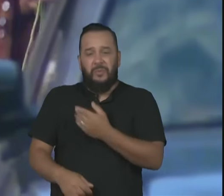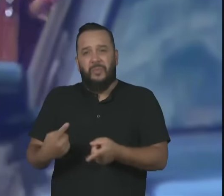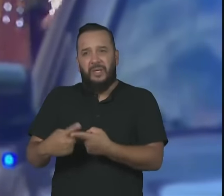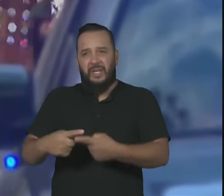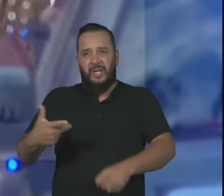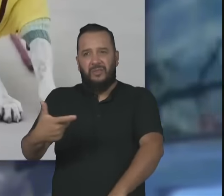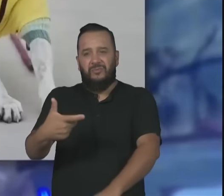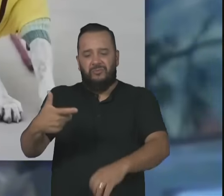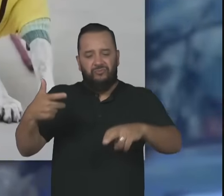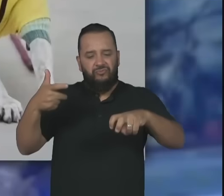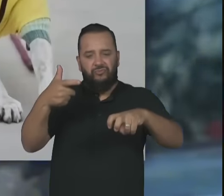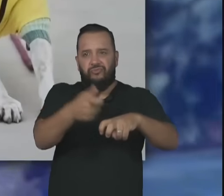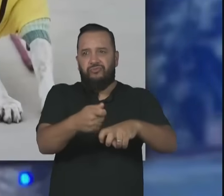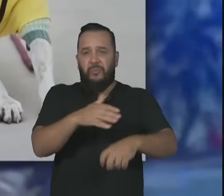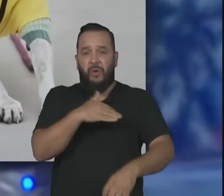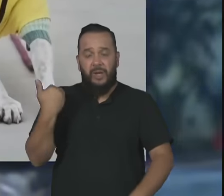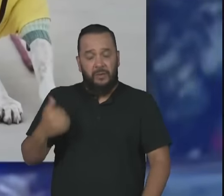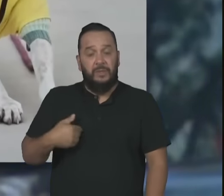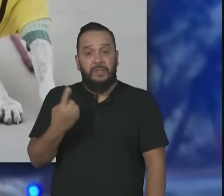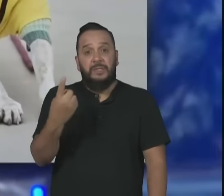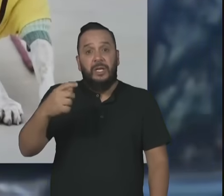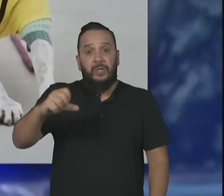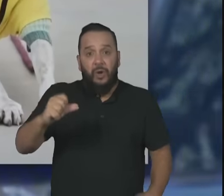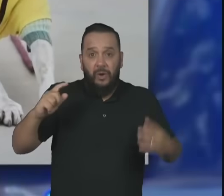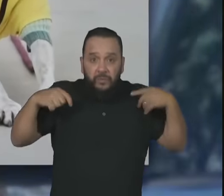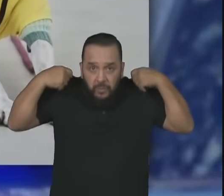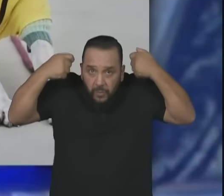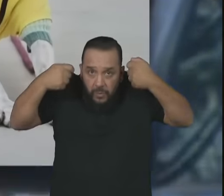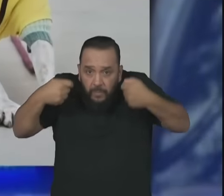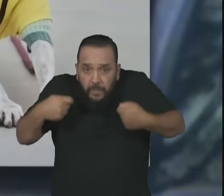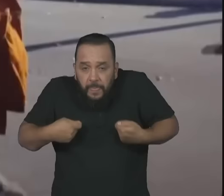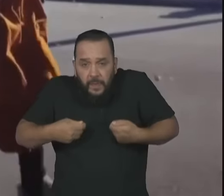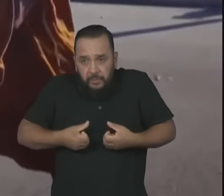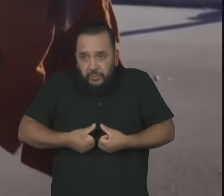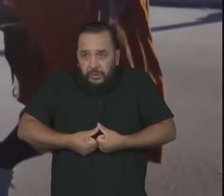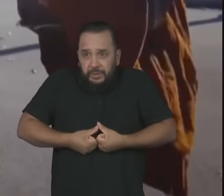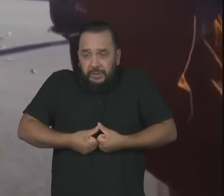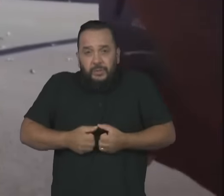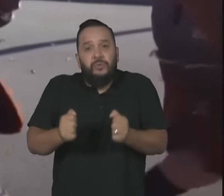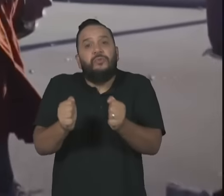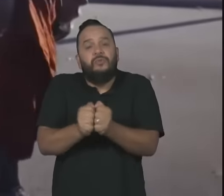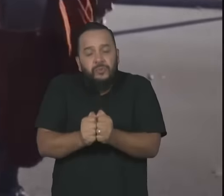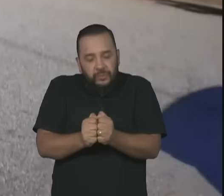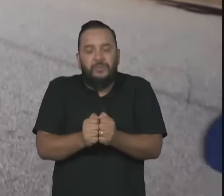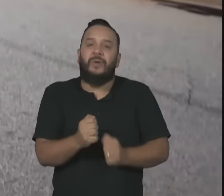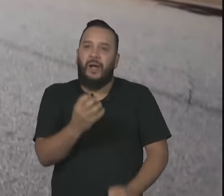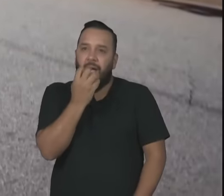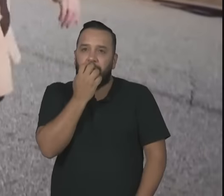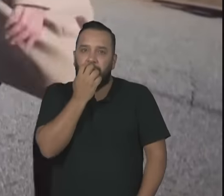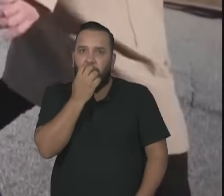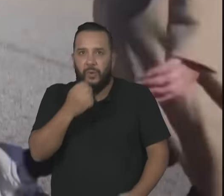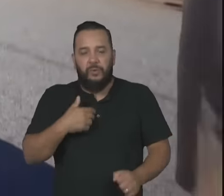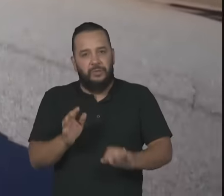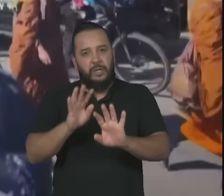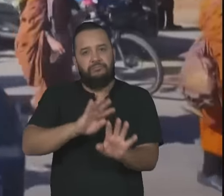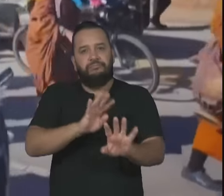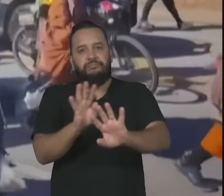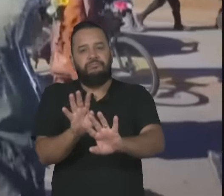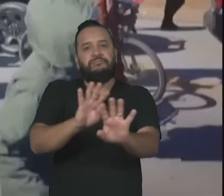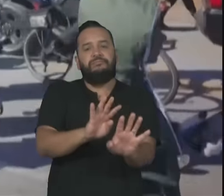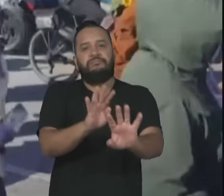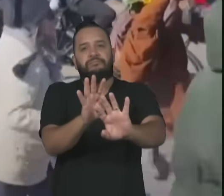de 19 monges budistas e um cachorro chamado Aloca realizam a pé a Marcha pela Paz pelos Estados